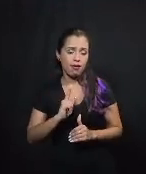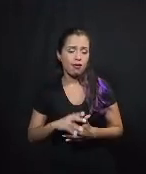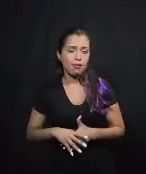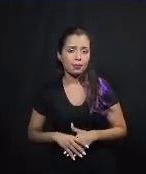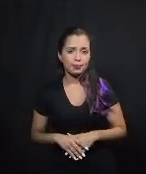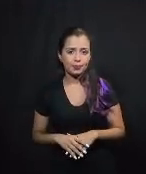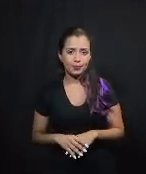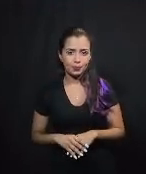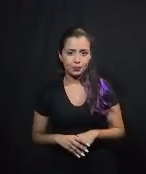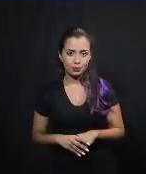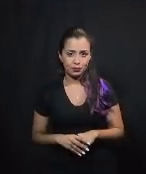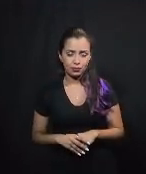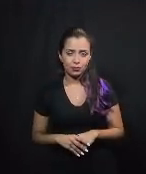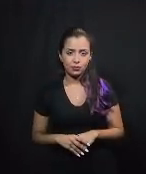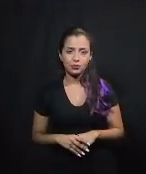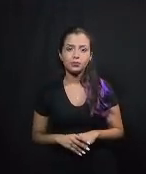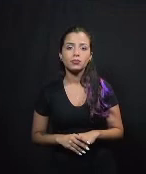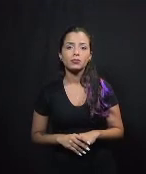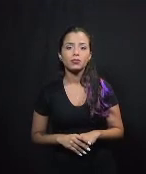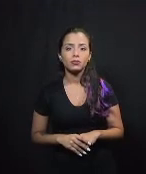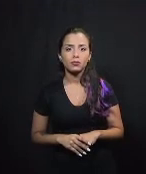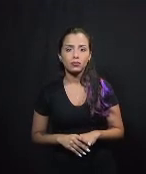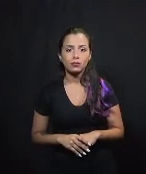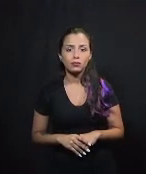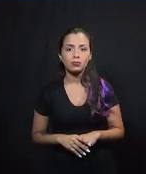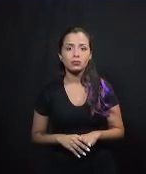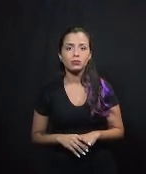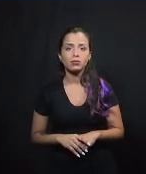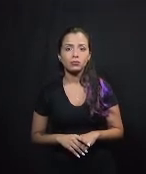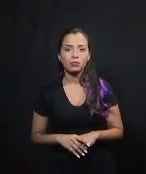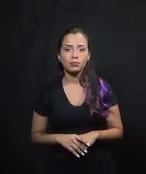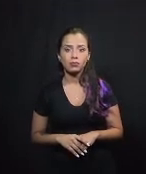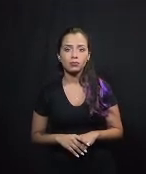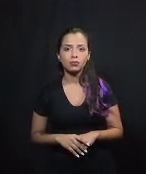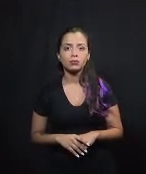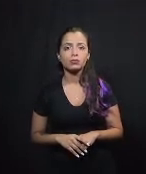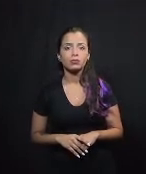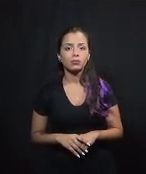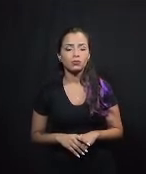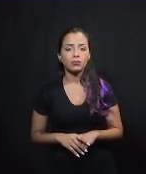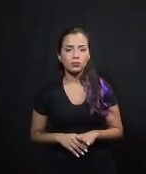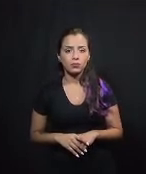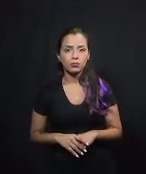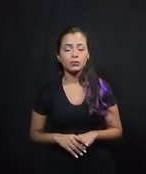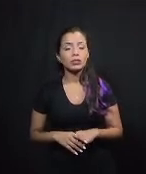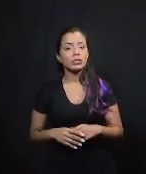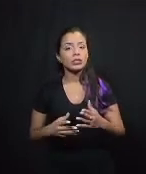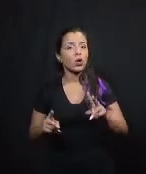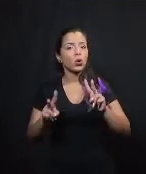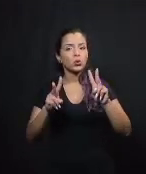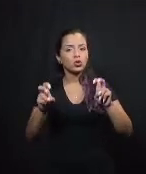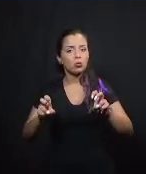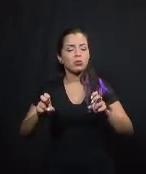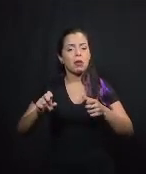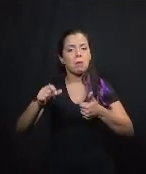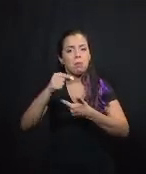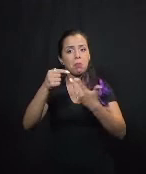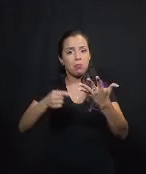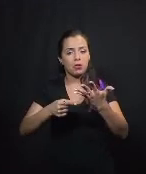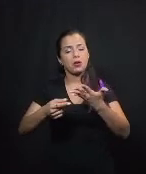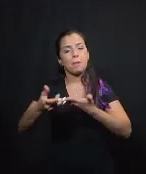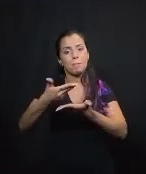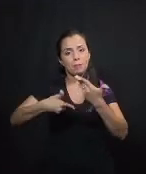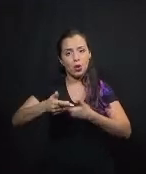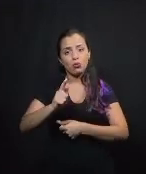de núcleo ideológico, não é? Tanto que o núcleo ideológico viu, por exemplo, nessa nomeação